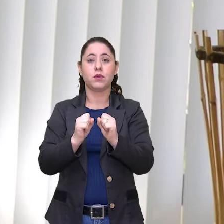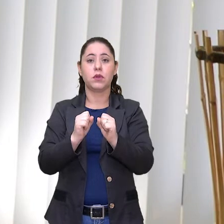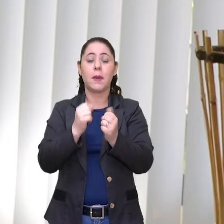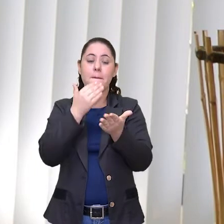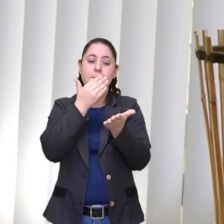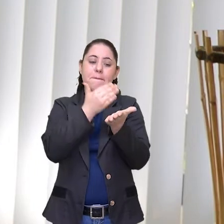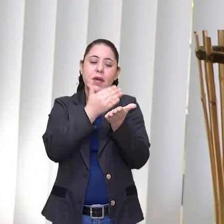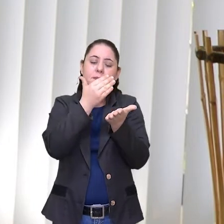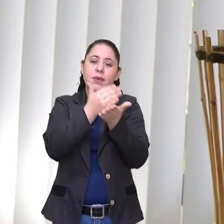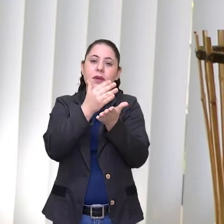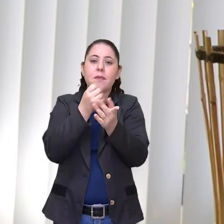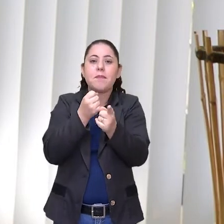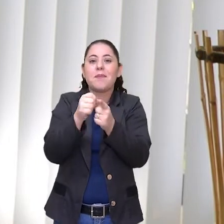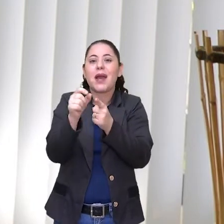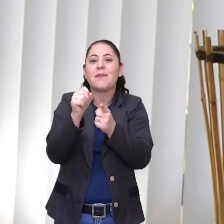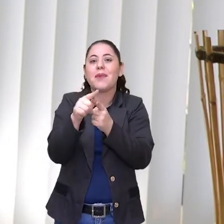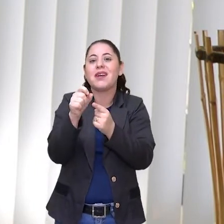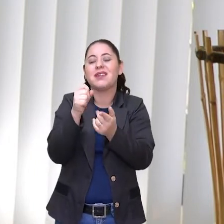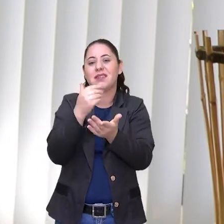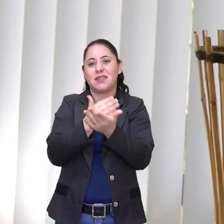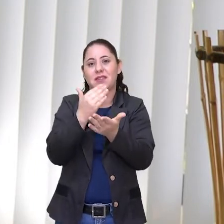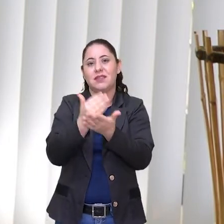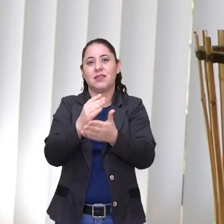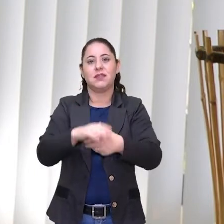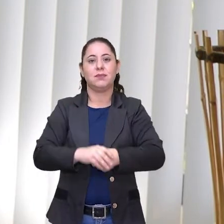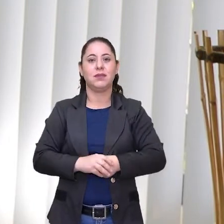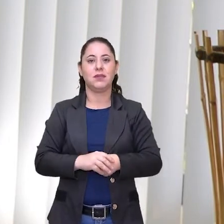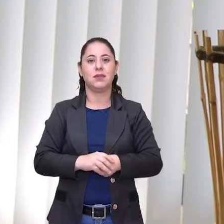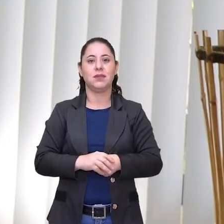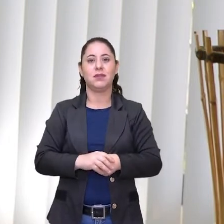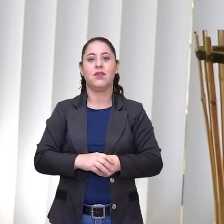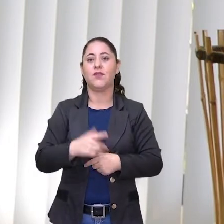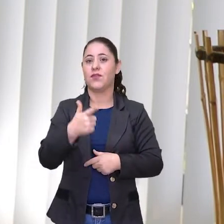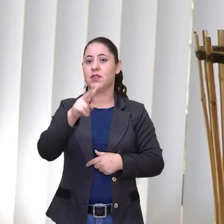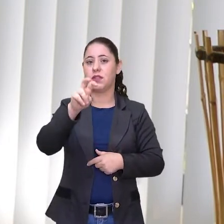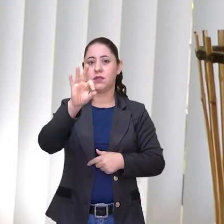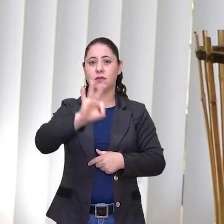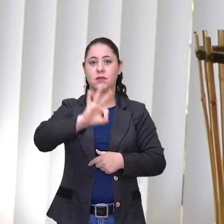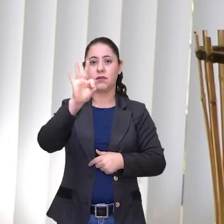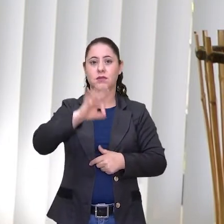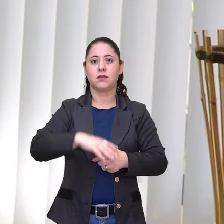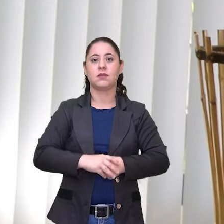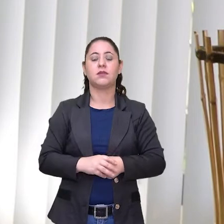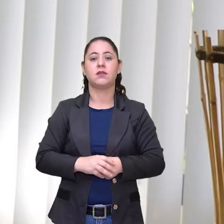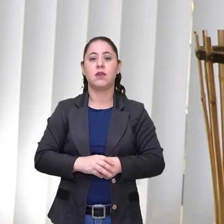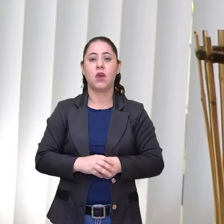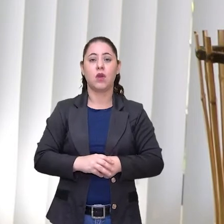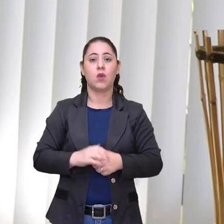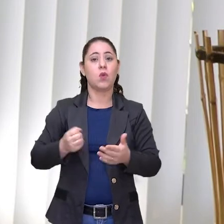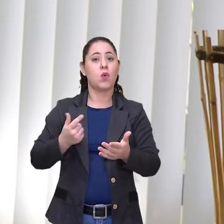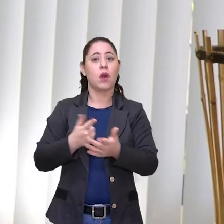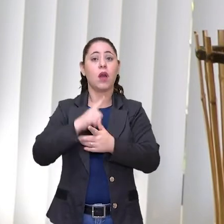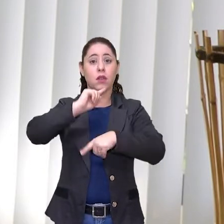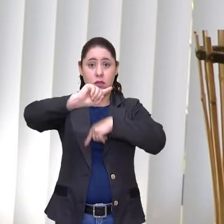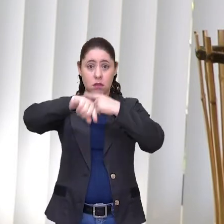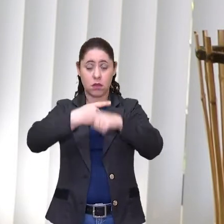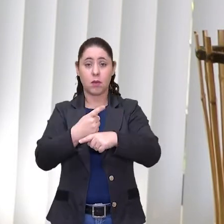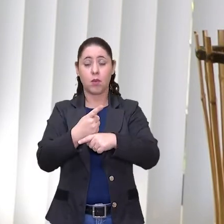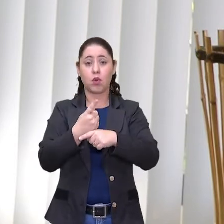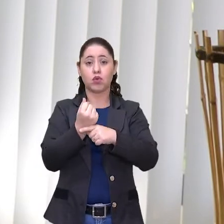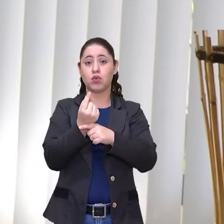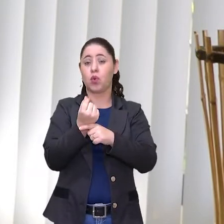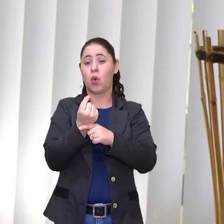a possibilidade de parcelamento. Então, pagando 25% como uma entrada,